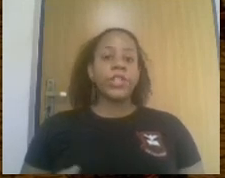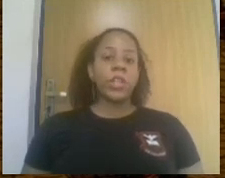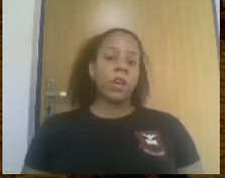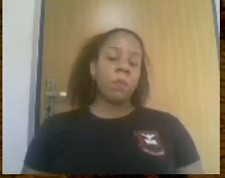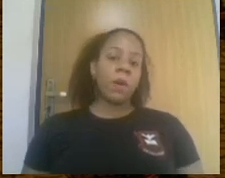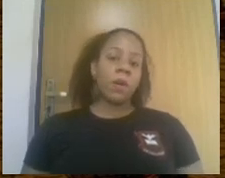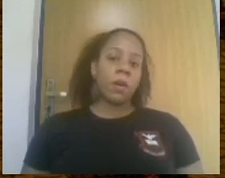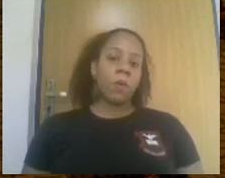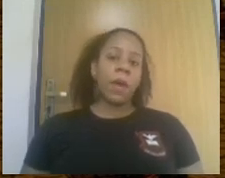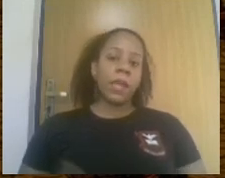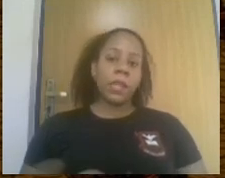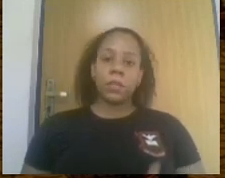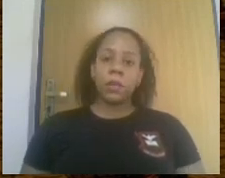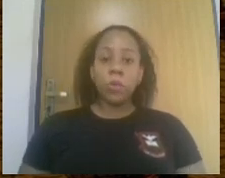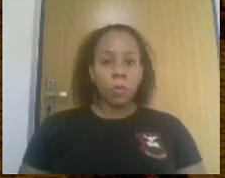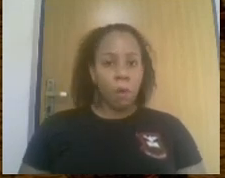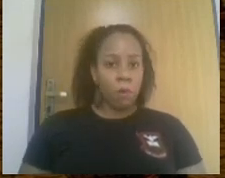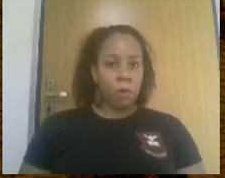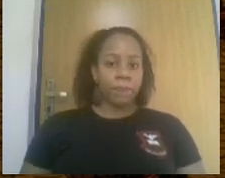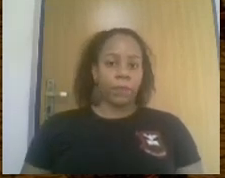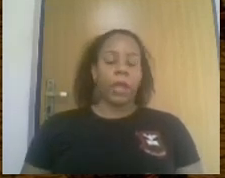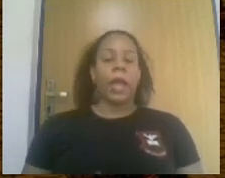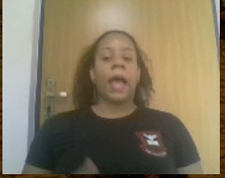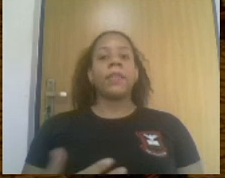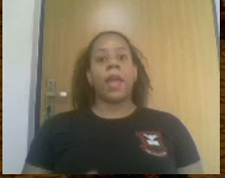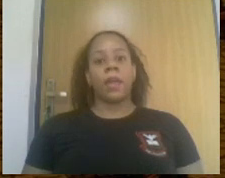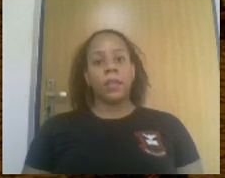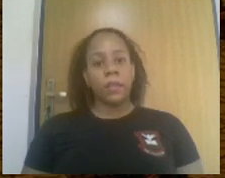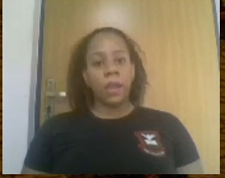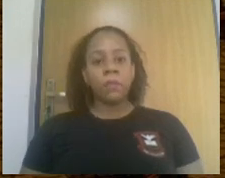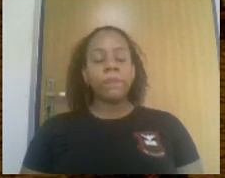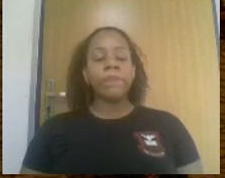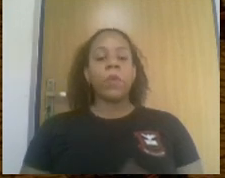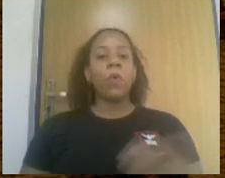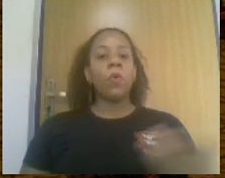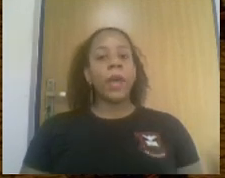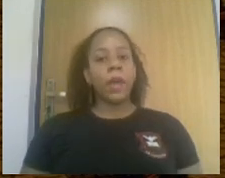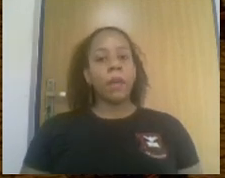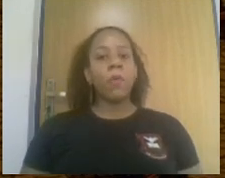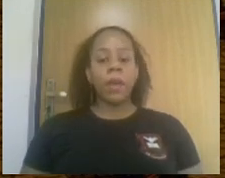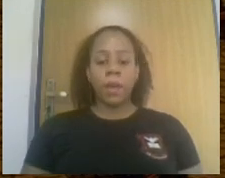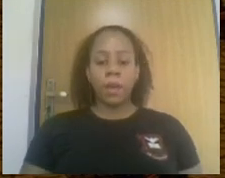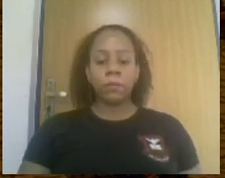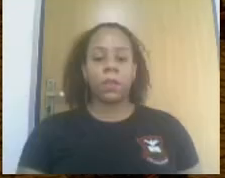Brasil tinham uma relação muito boa. Até então,